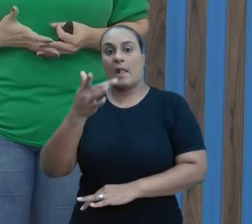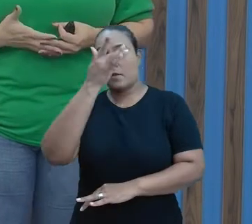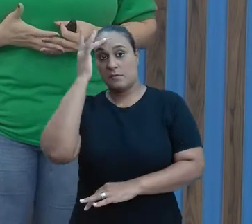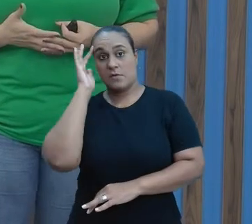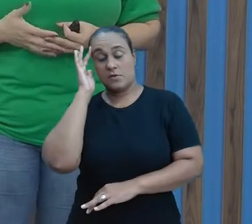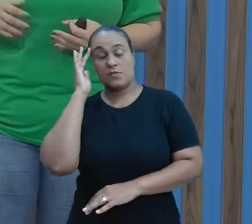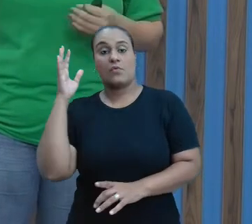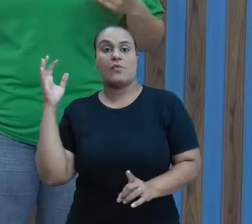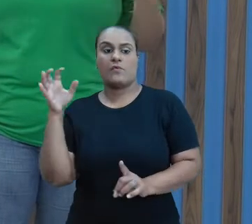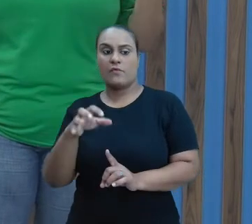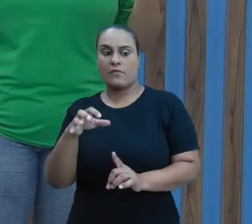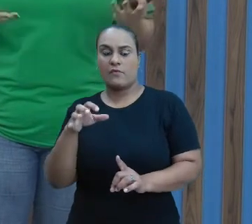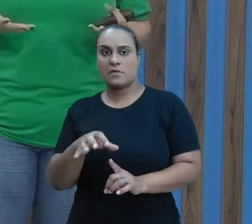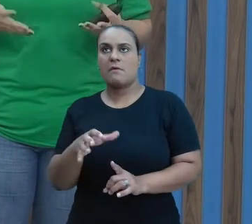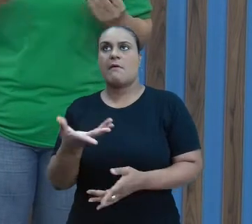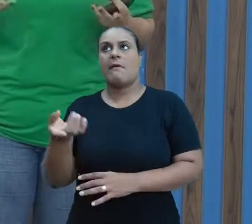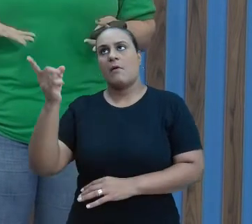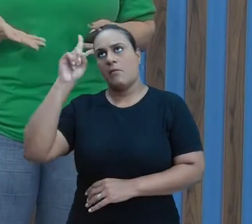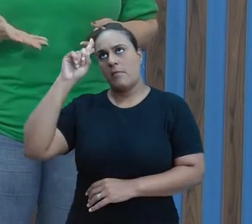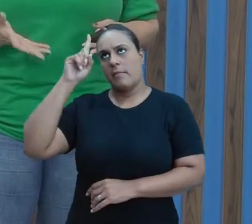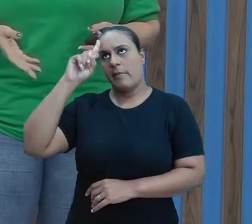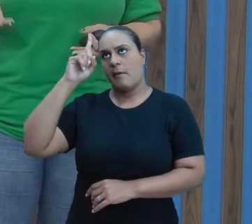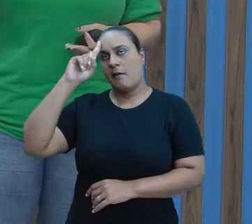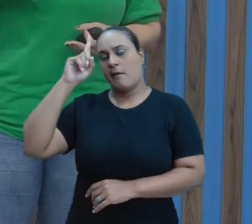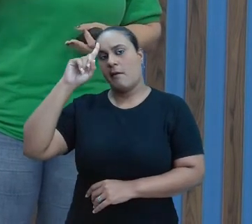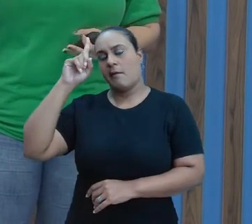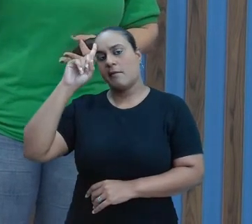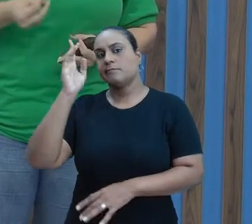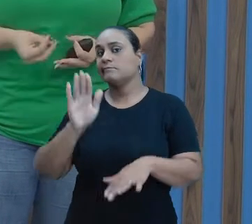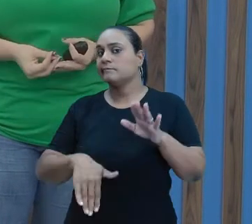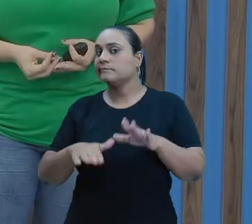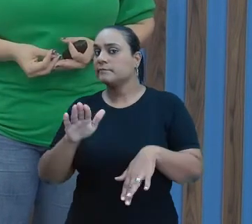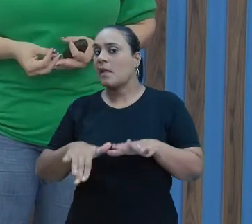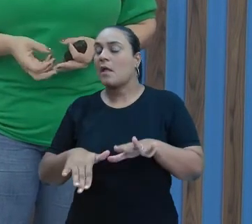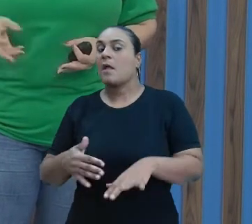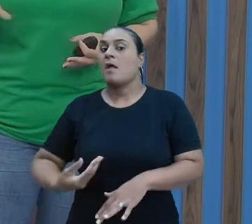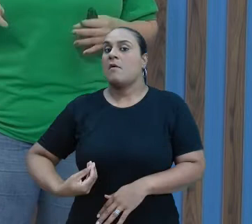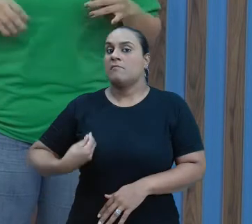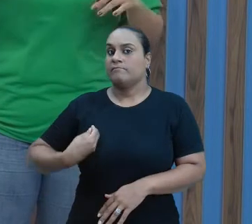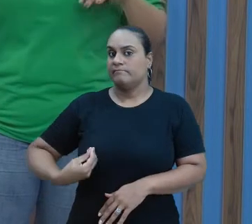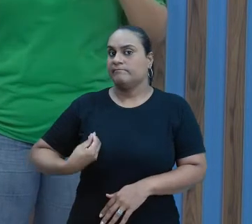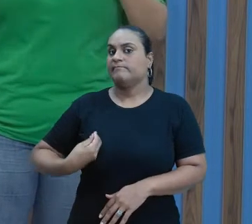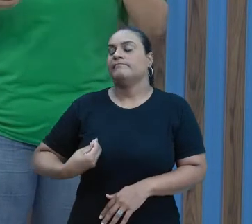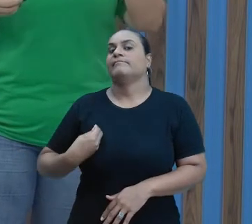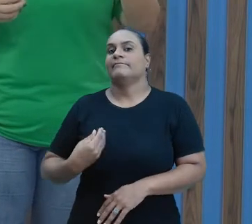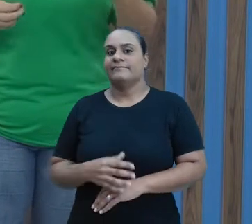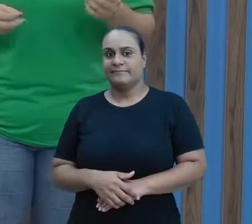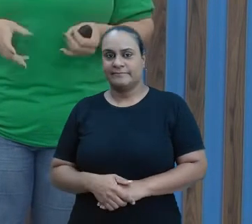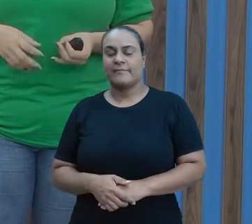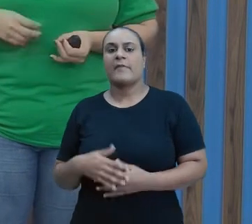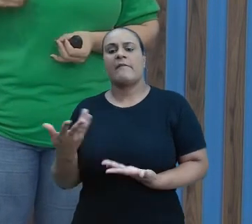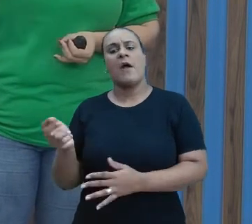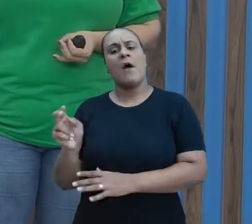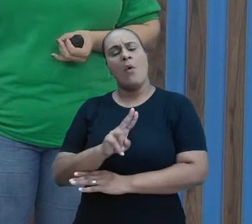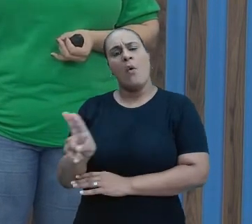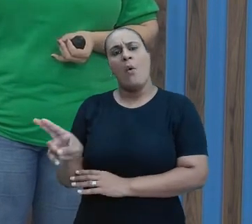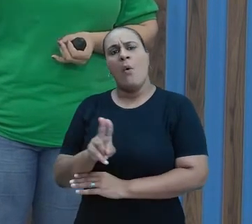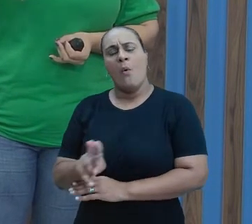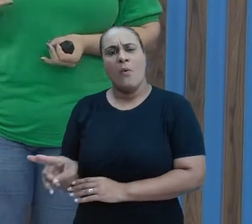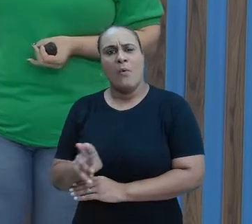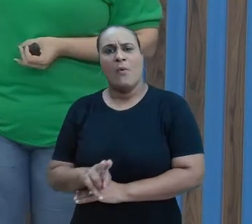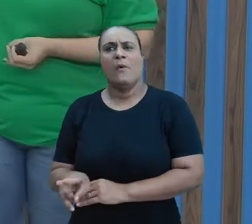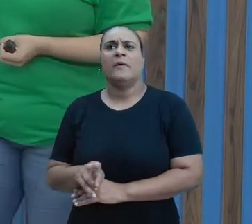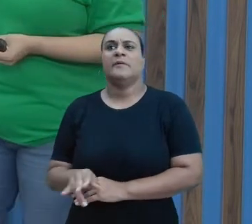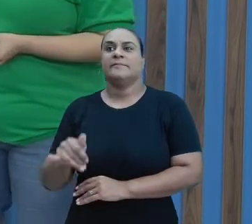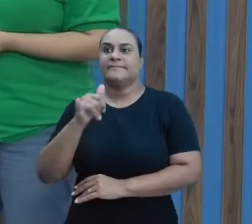que influenciam ela no dia a dia, no cotidiano, dependendo da vivência da pessoa, ela vai terminar denominando aí, dando,